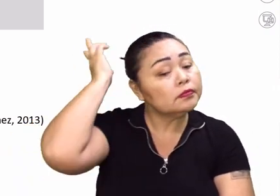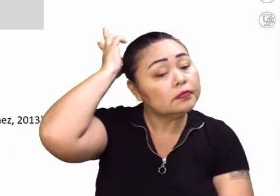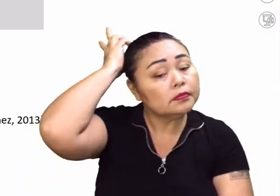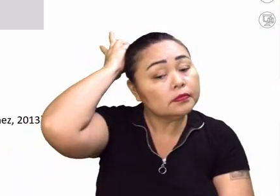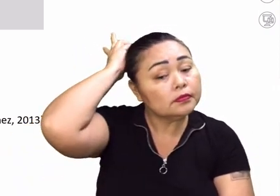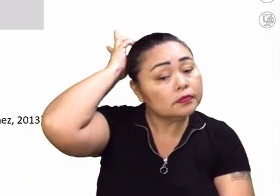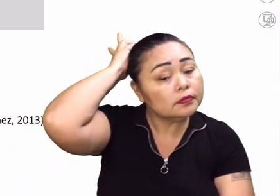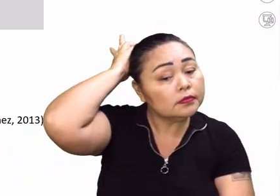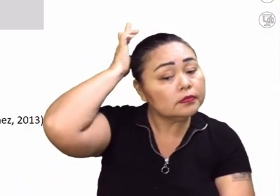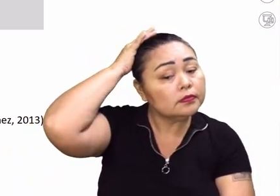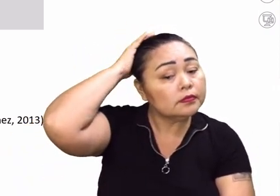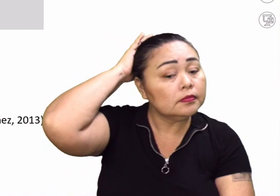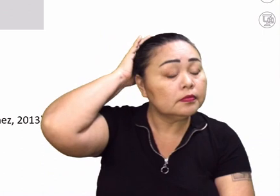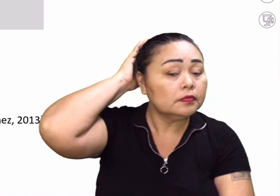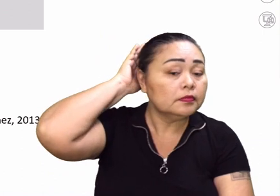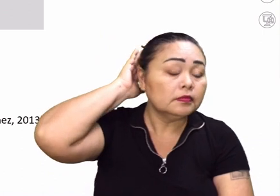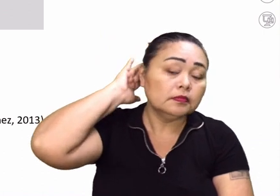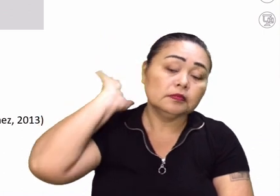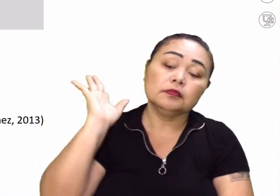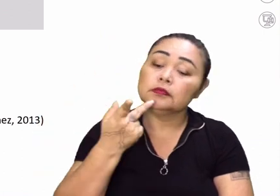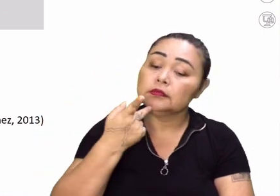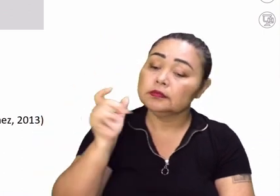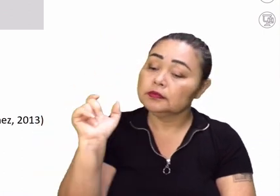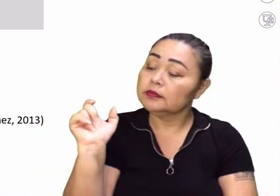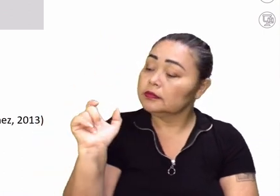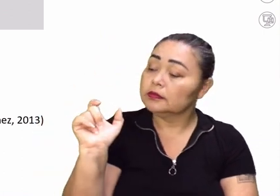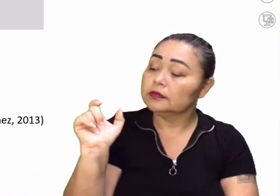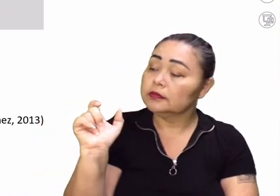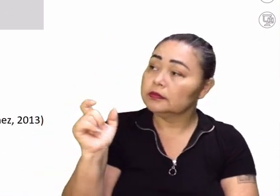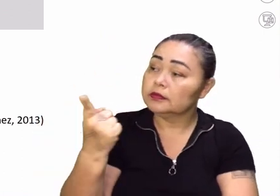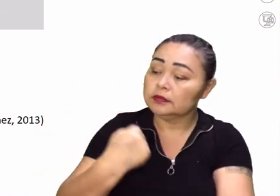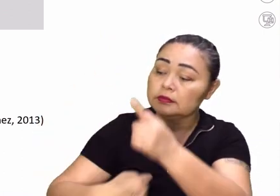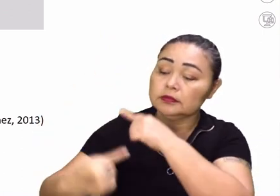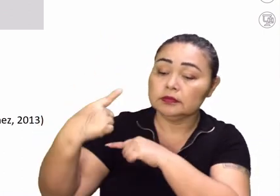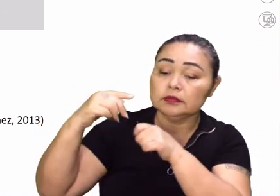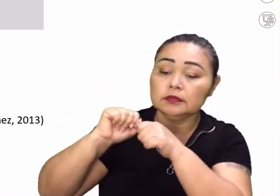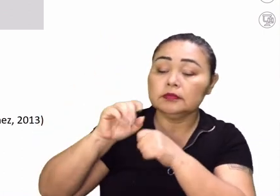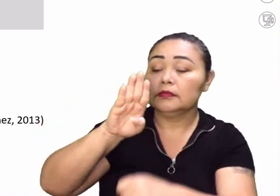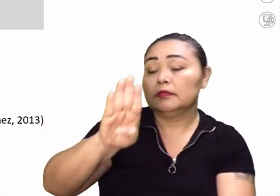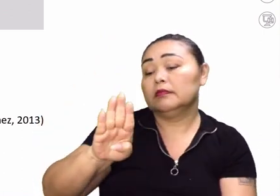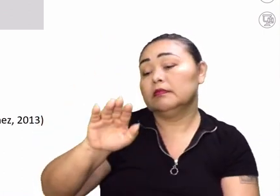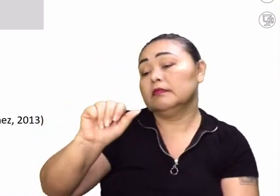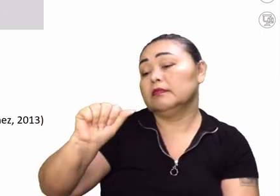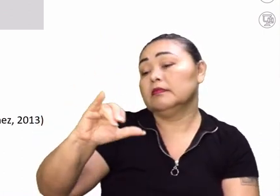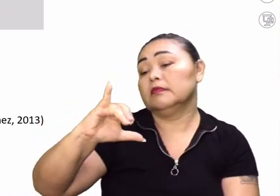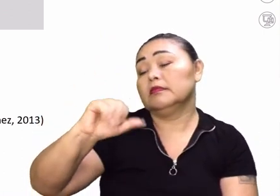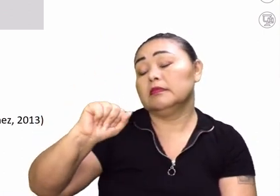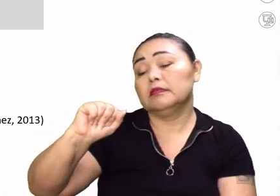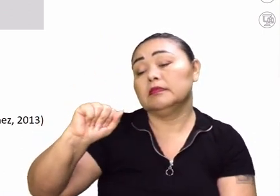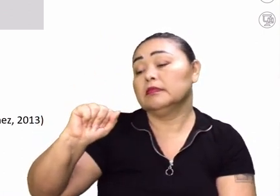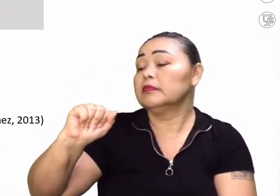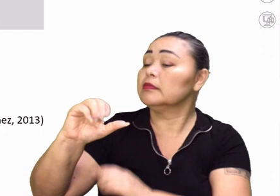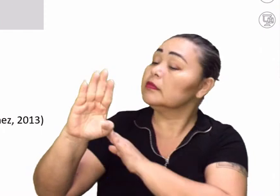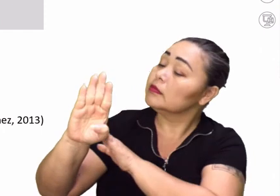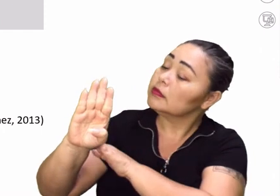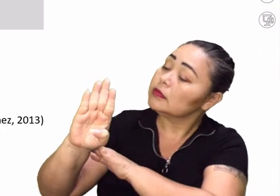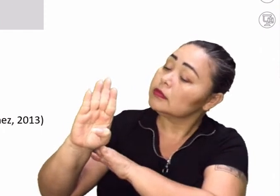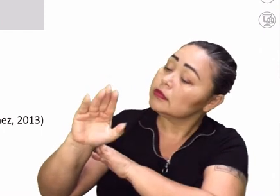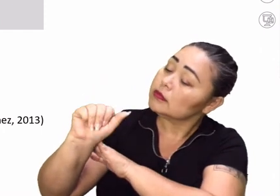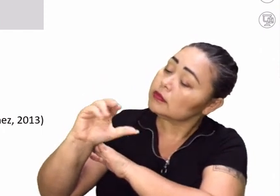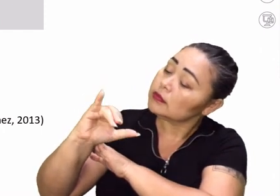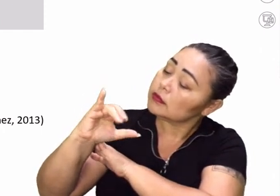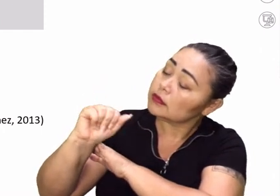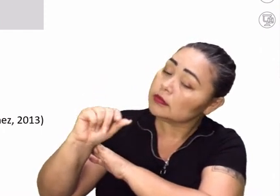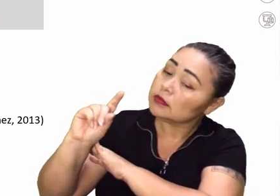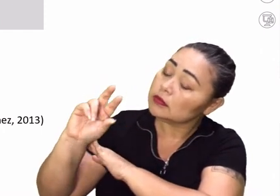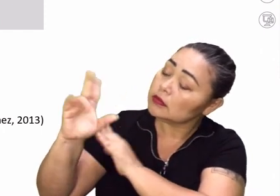etimologicamente falando Rogério a origem da palavra bacia ela está relacionado